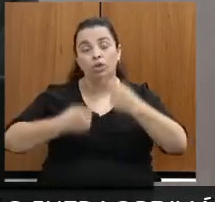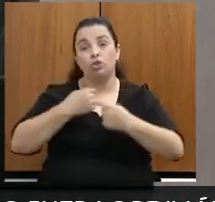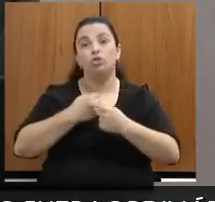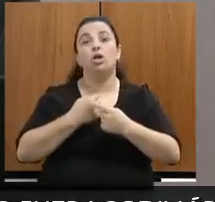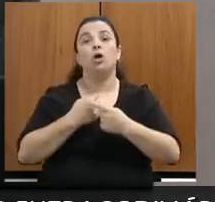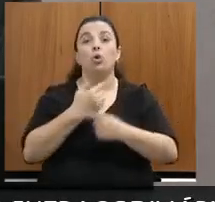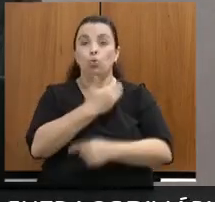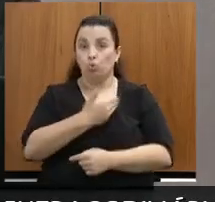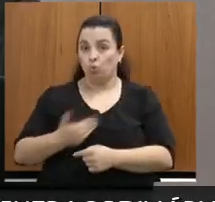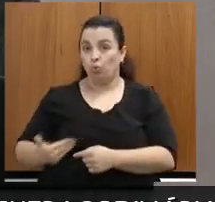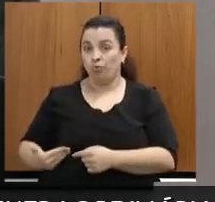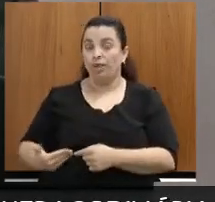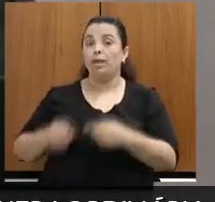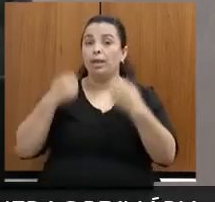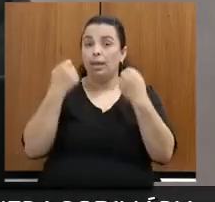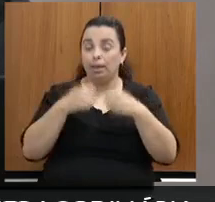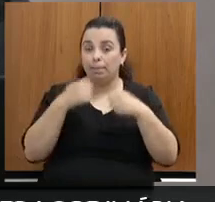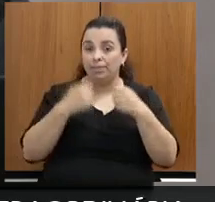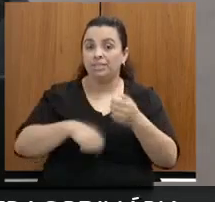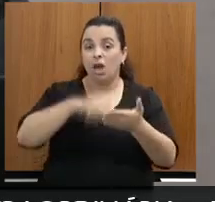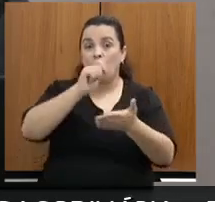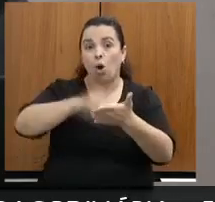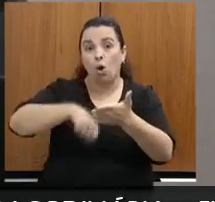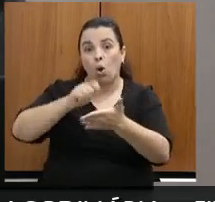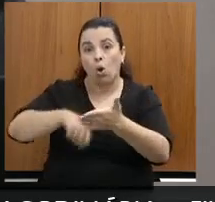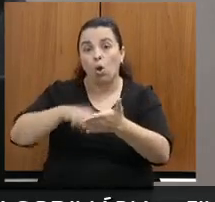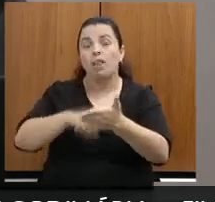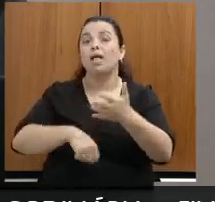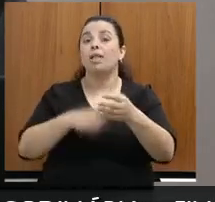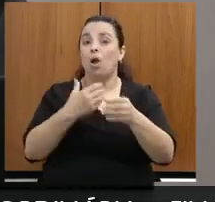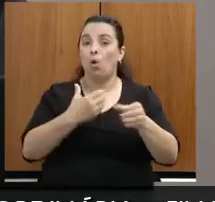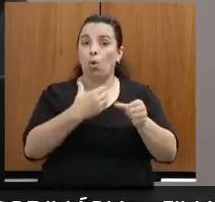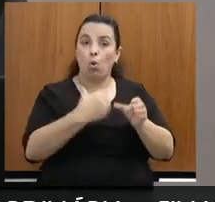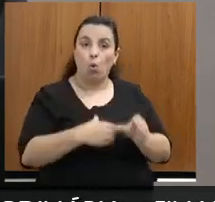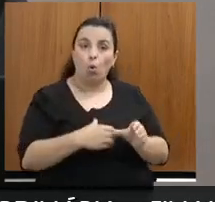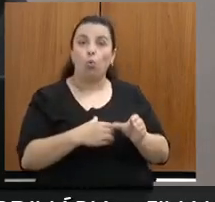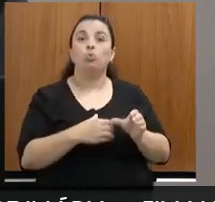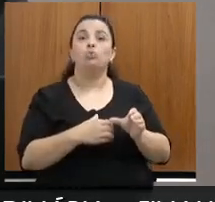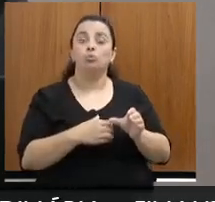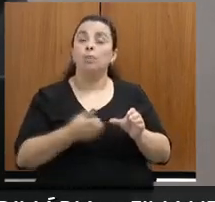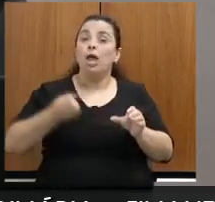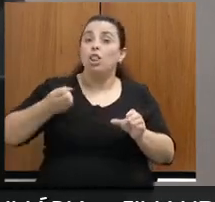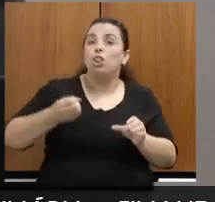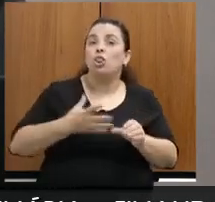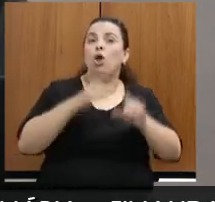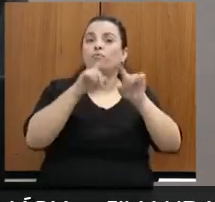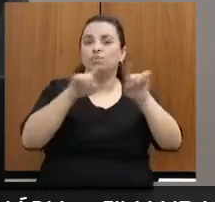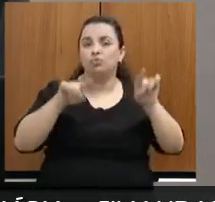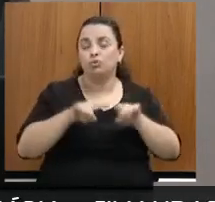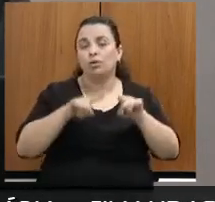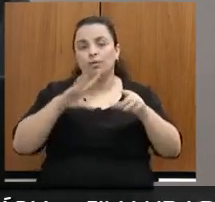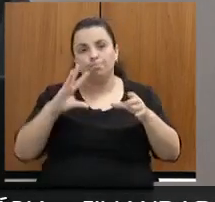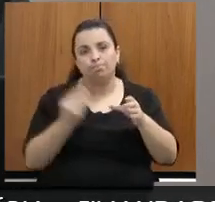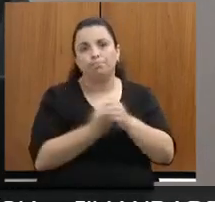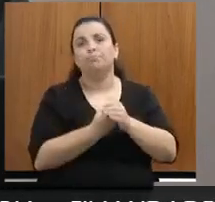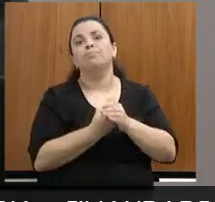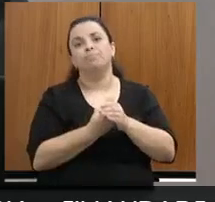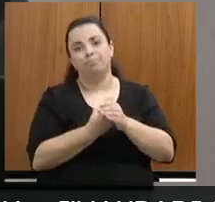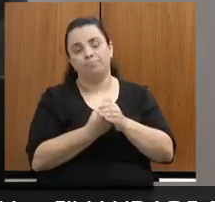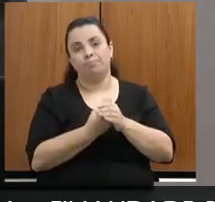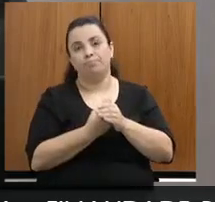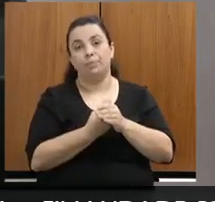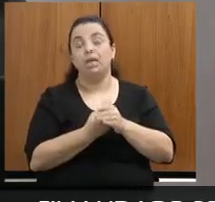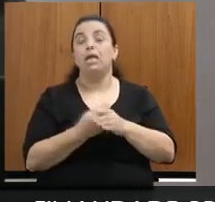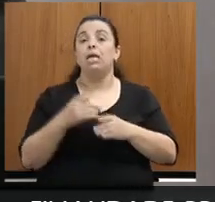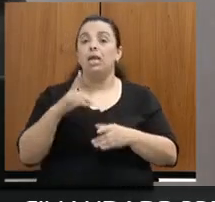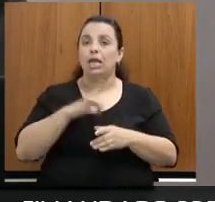que ela não seja utilizada e eu quero que a própria TV Assembleia que o registro